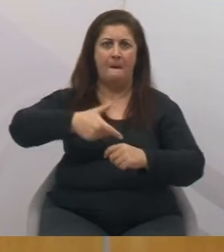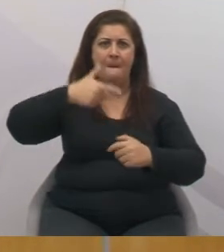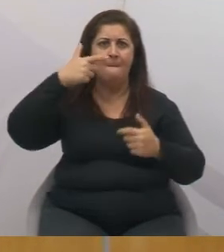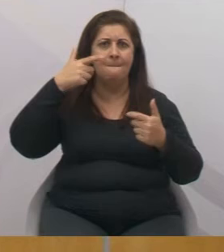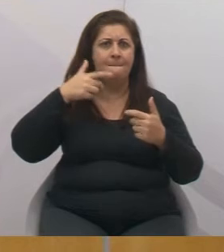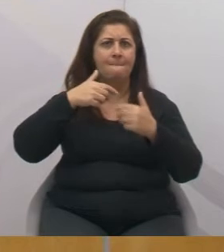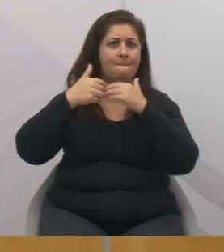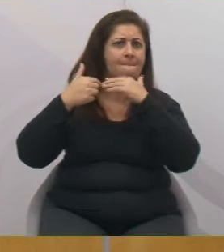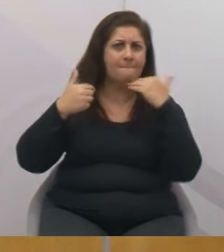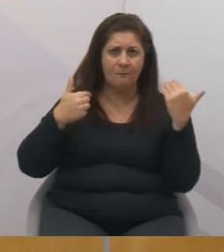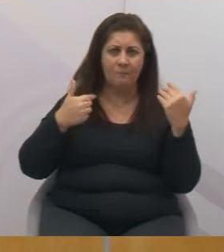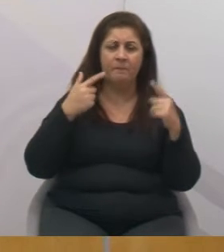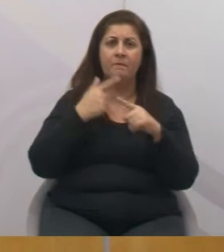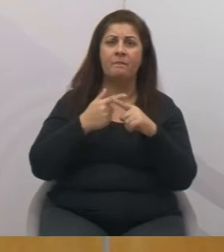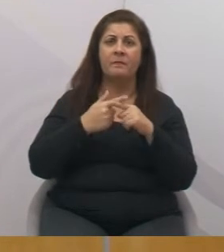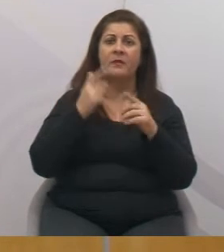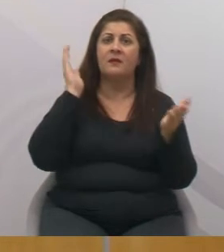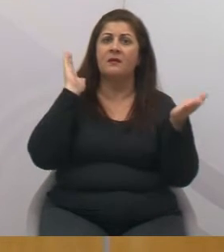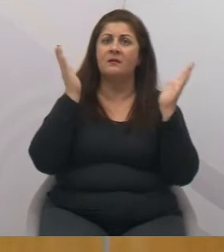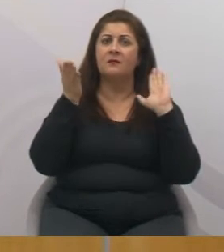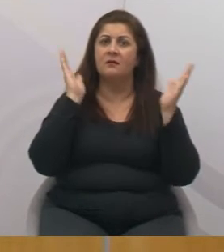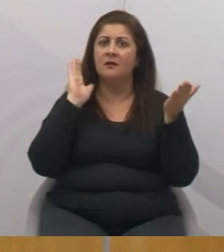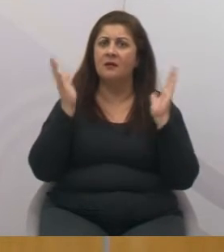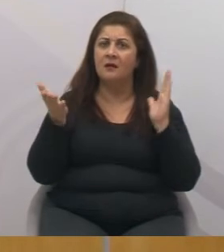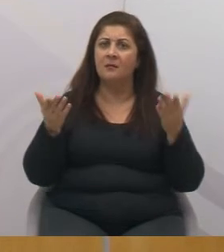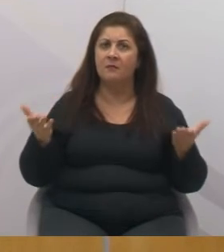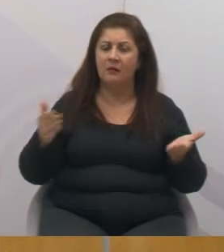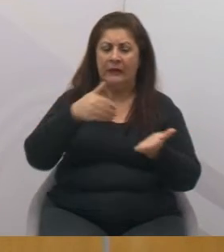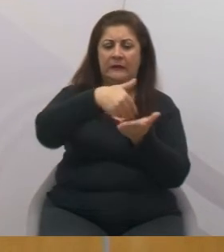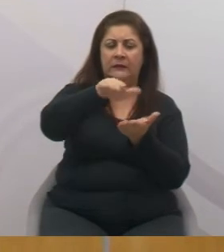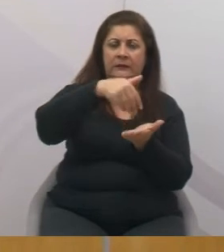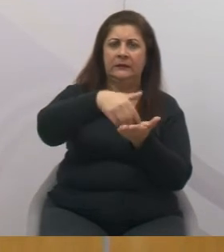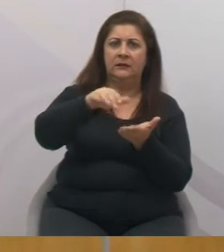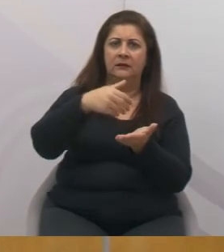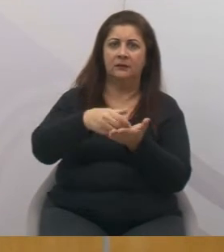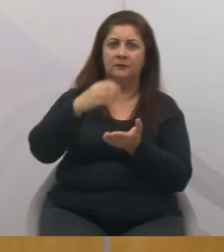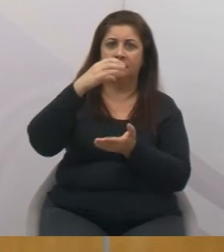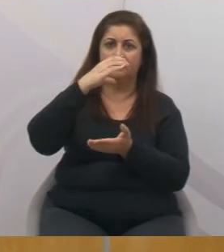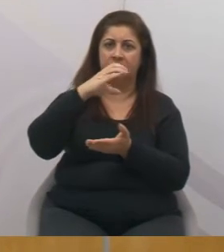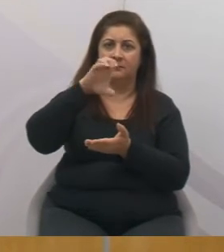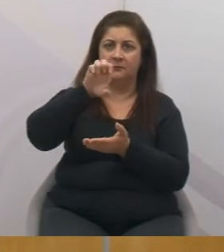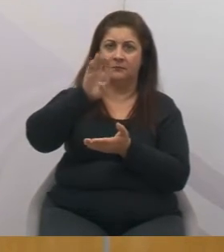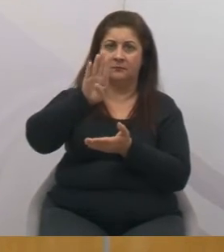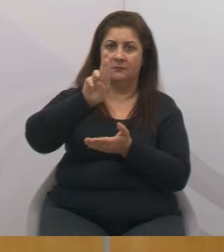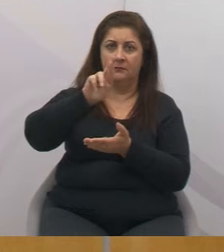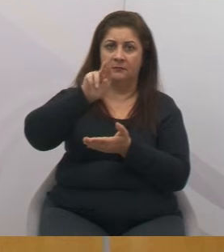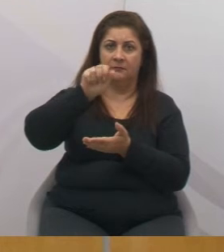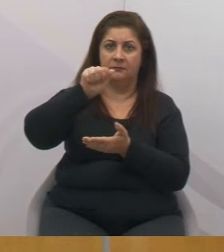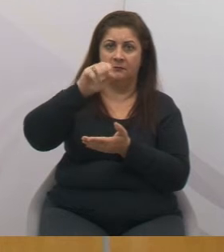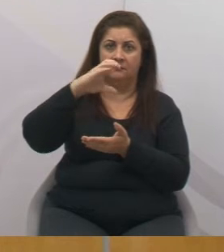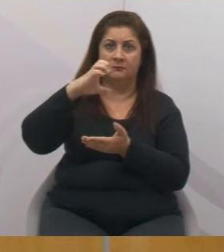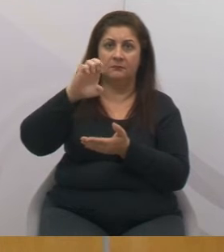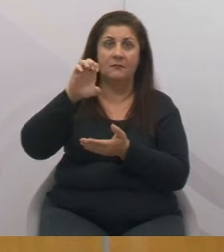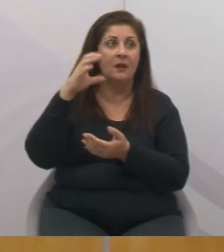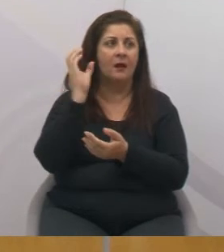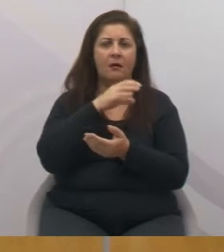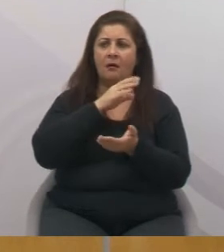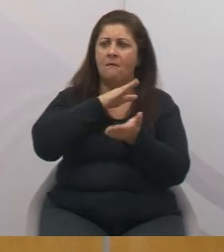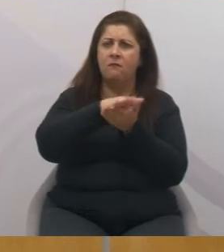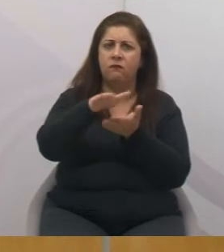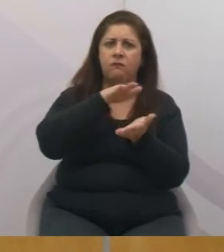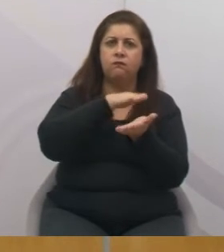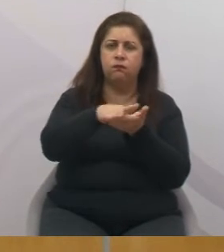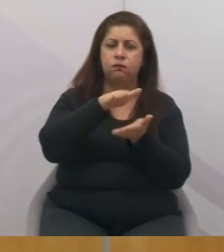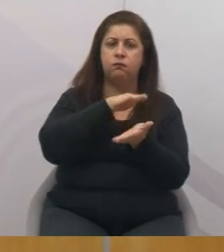meio de uma estrada de terra, a Sebrae libera uma carreta a cada 3 minutos, não existe um dispositivo de entrada